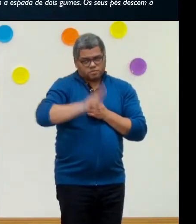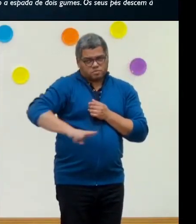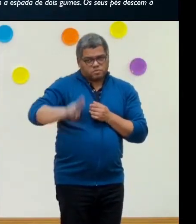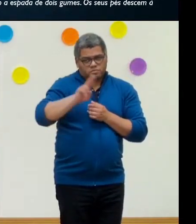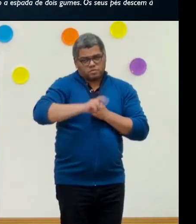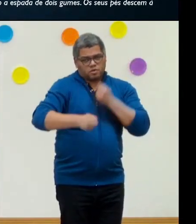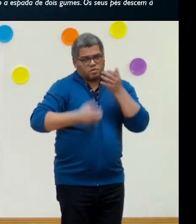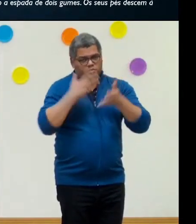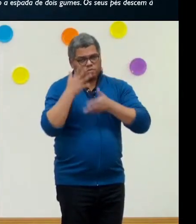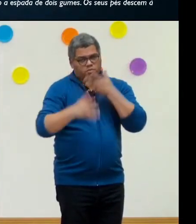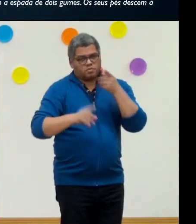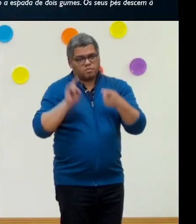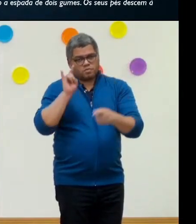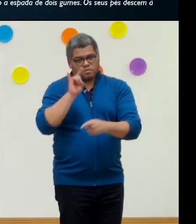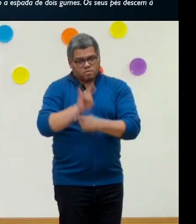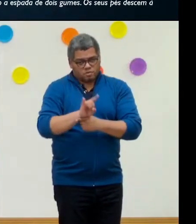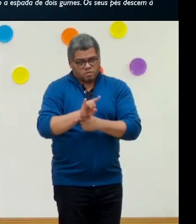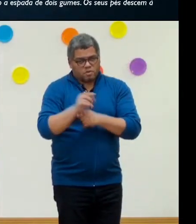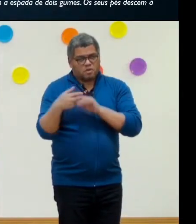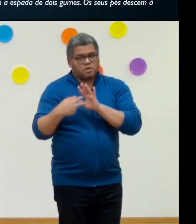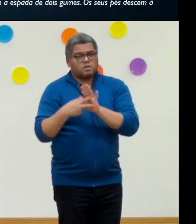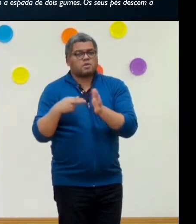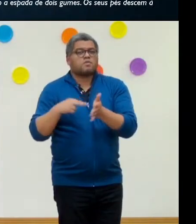nada menos que morte.